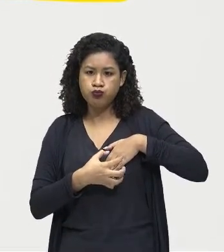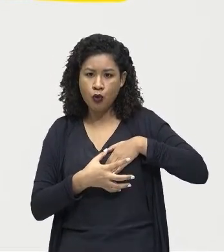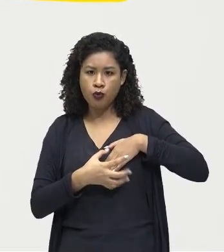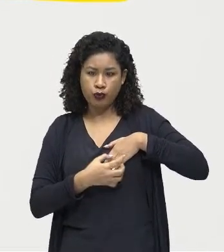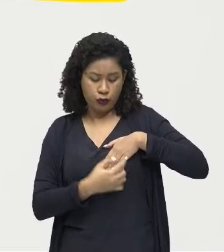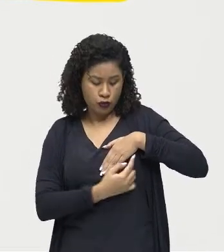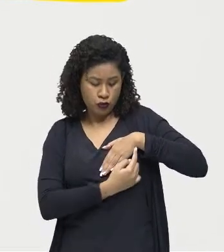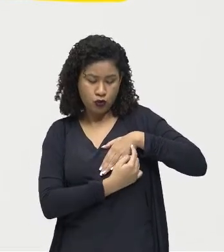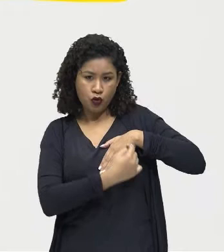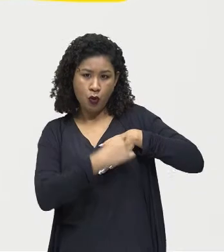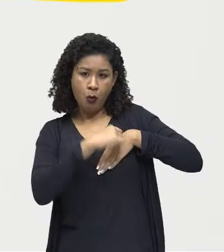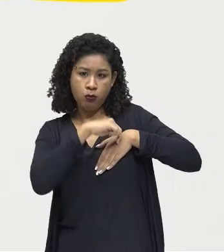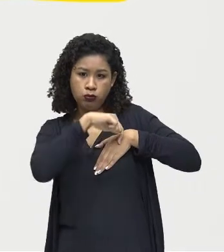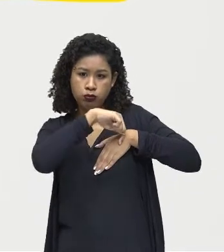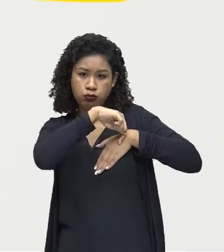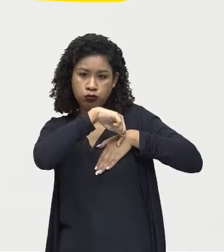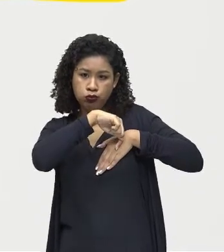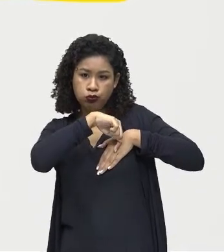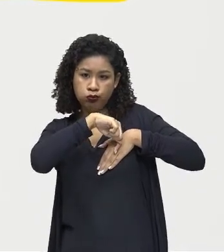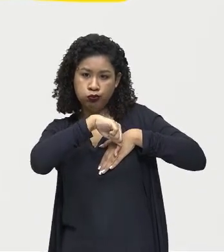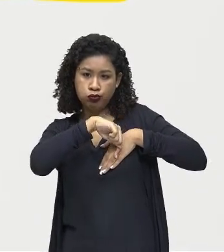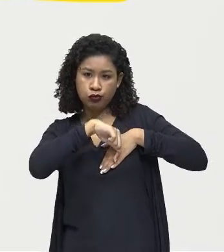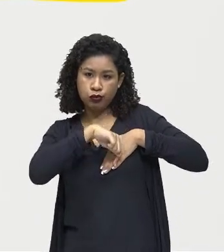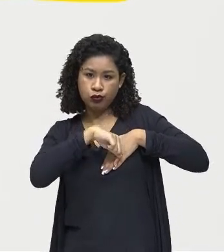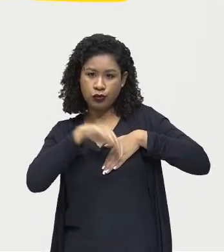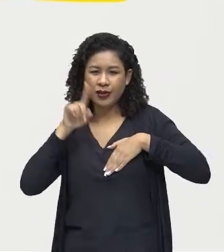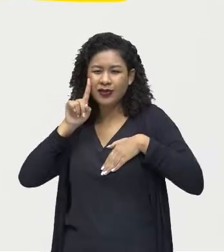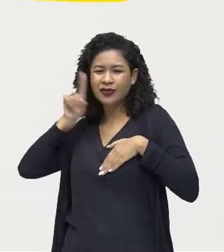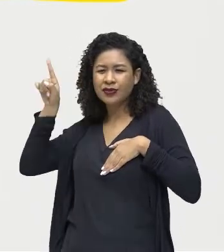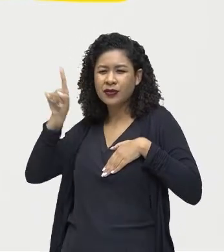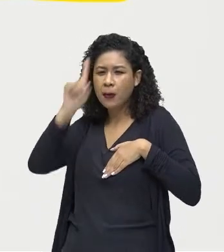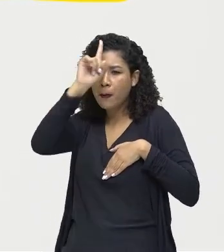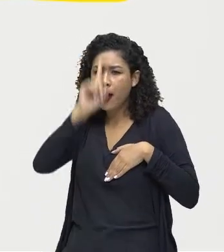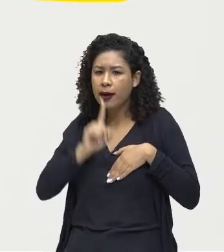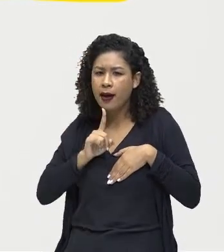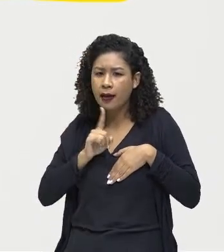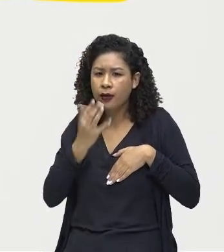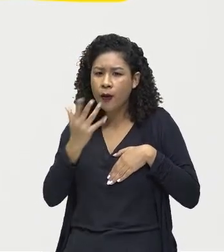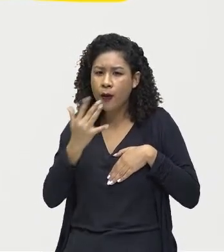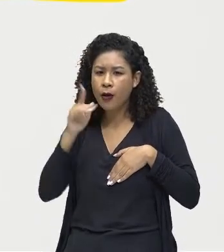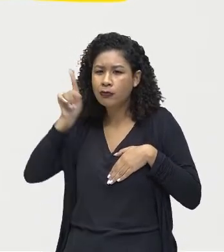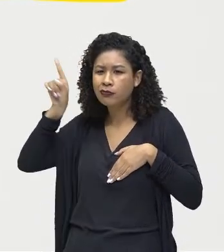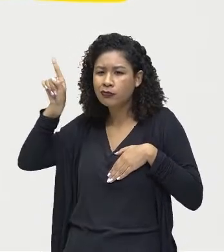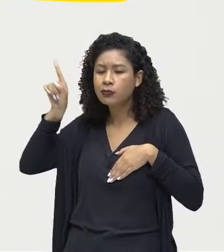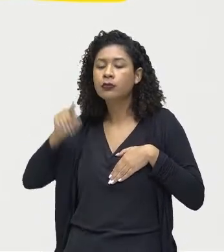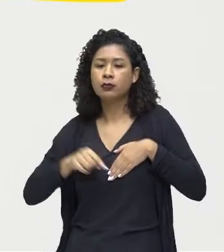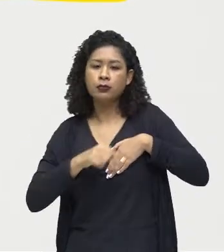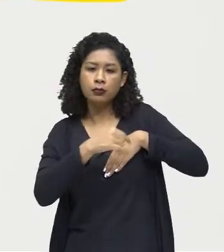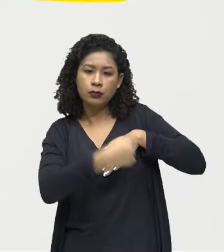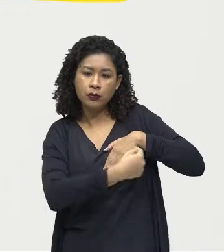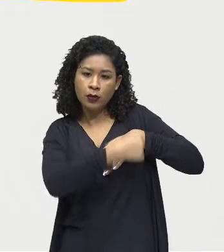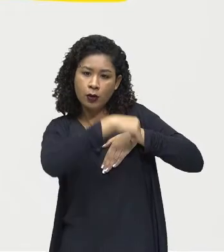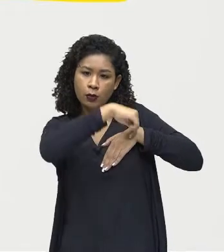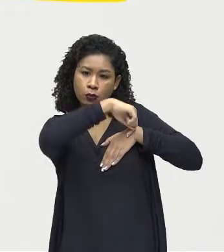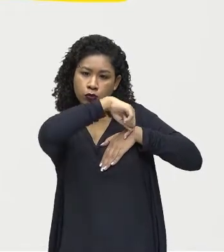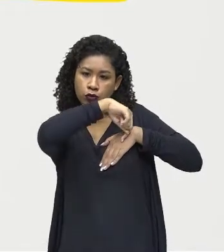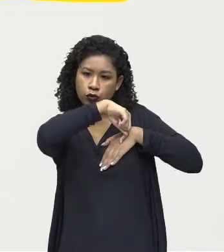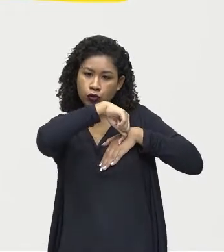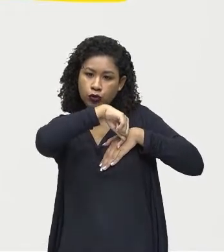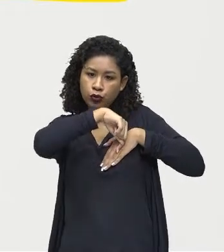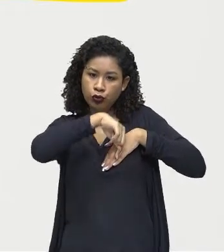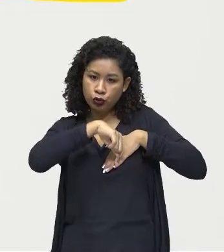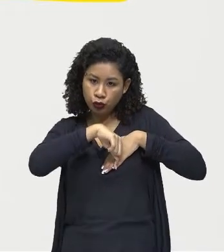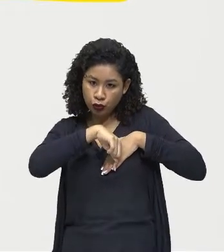essa cavidade maior que fica um pouco mais abaixo do átrio. Né? Então, essa cavidade ela vai impulsionar o sangue para